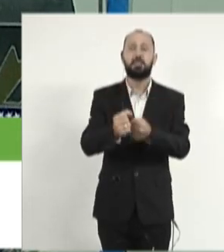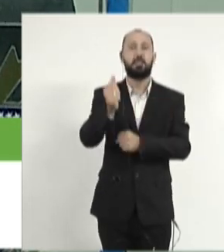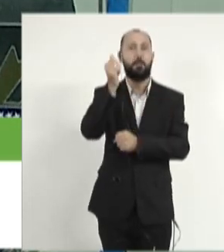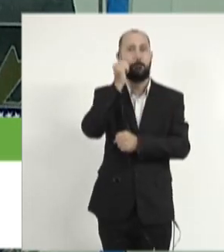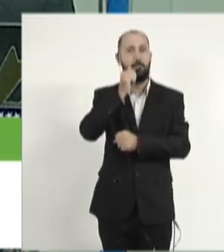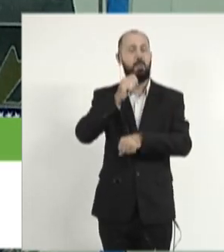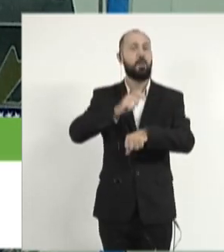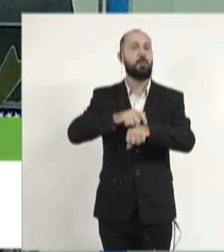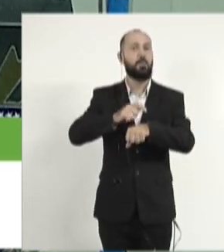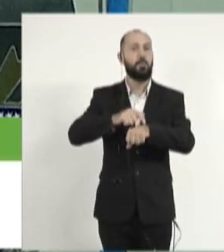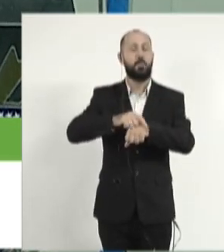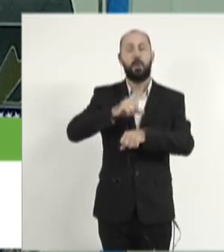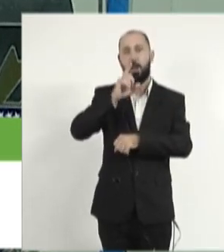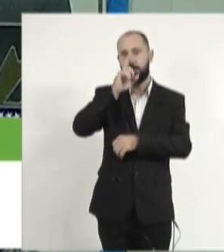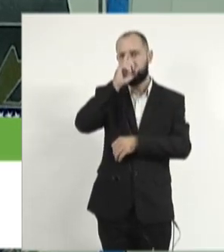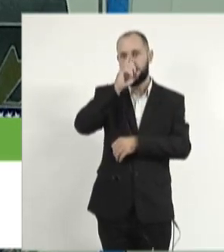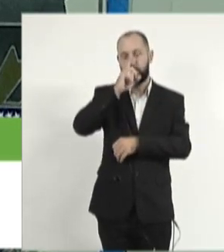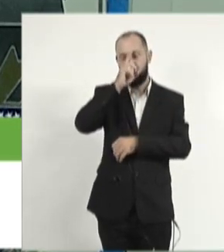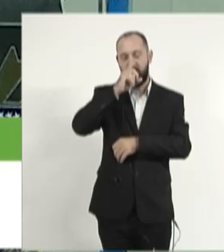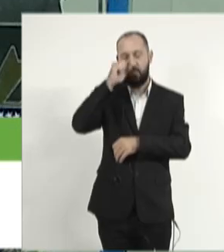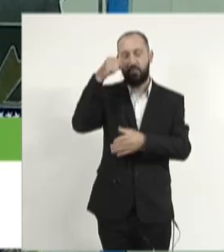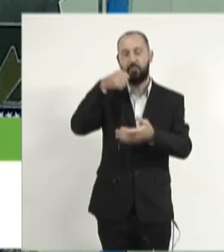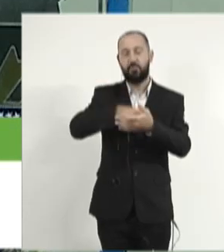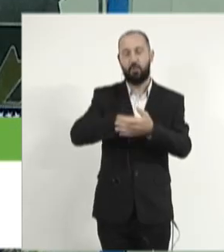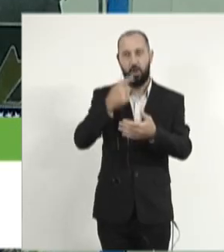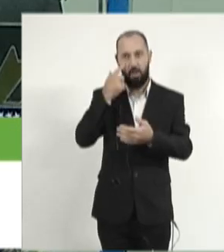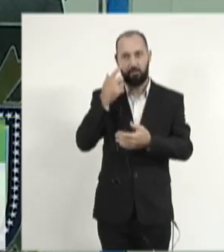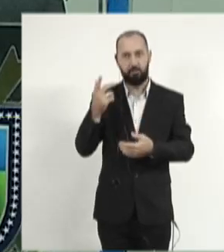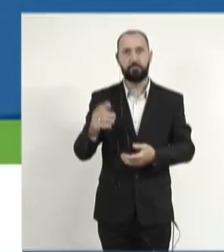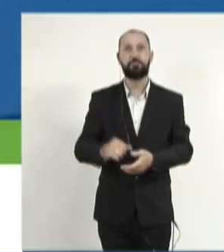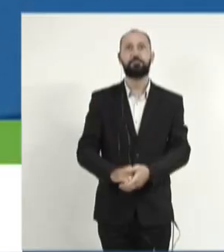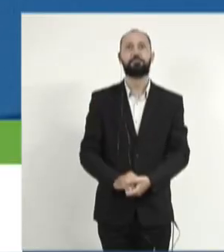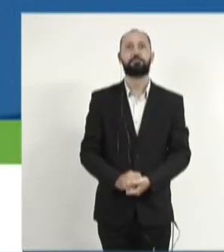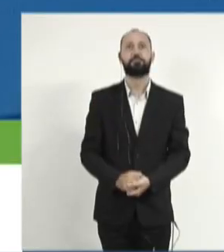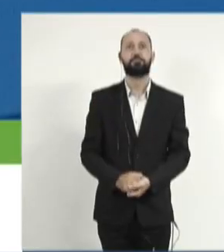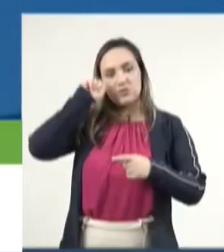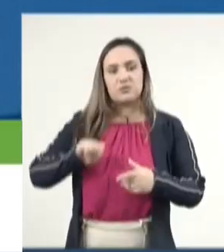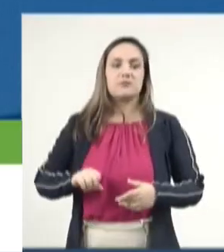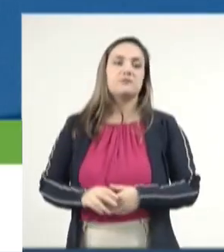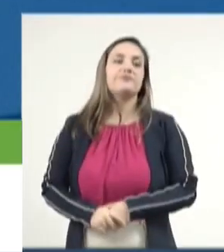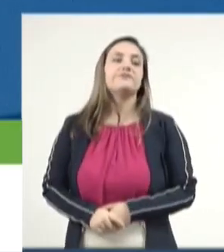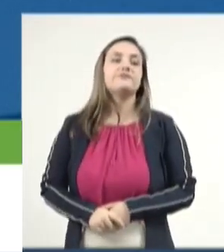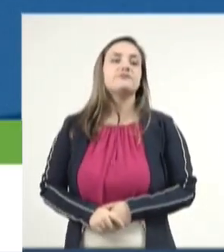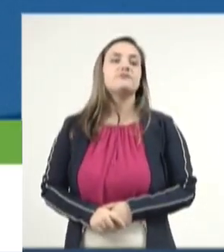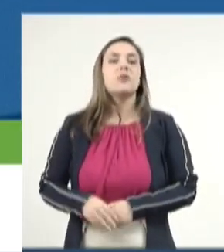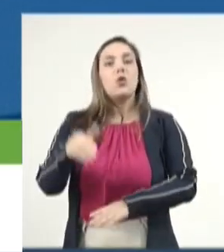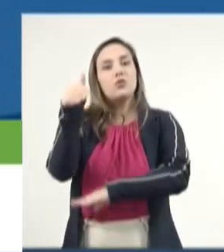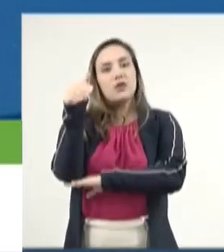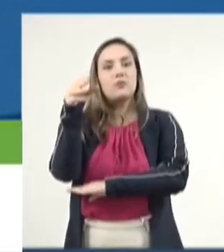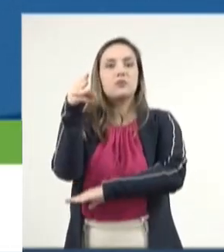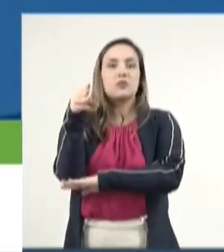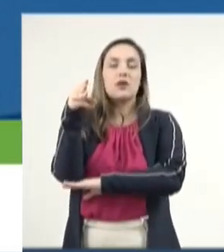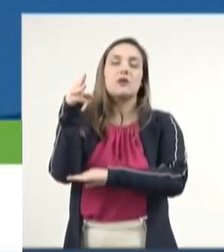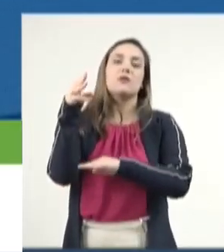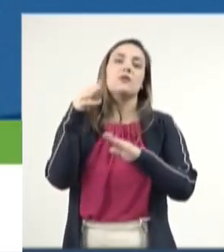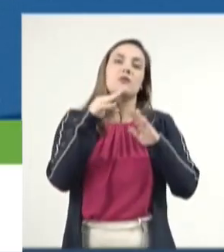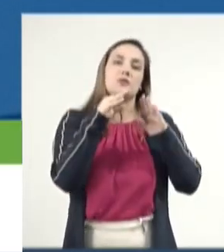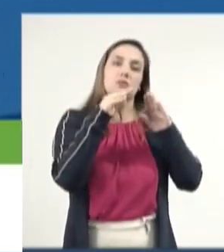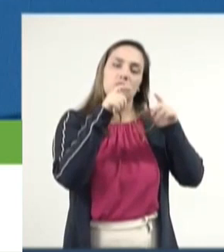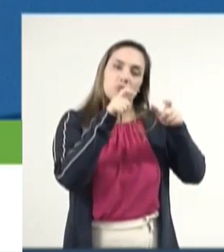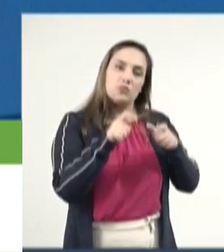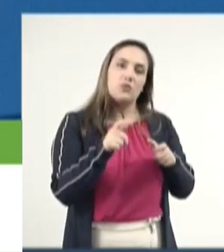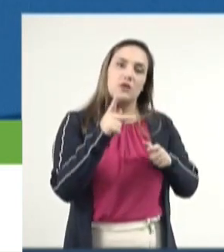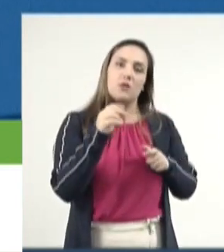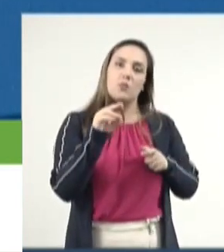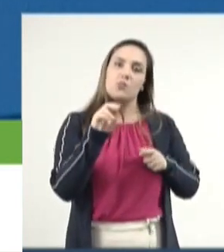mulheres em situação de risco de violência. Vamos ouvi-lo. Ficam os hotéis, motéis, pousadas, estabelecimentos